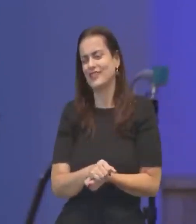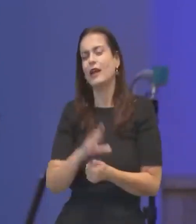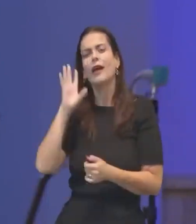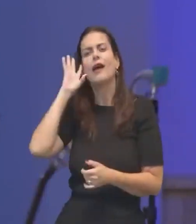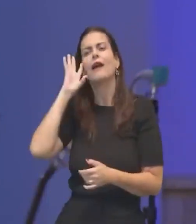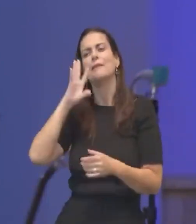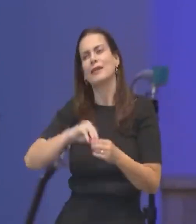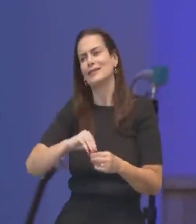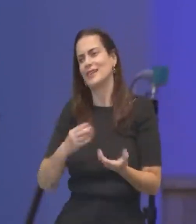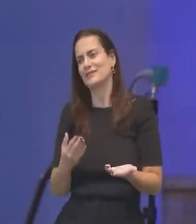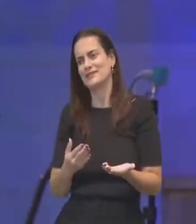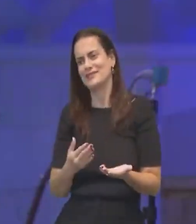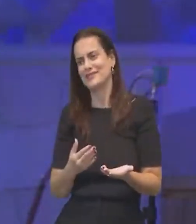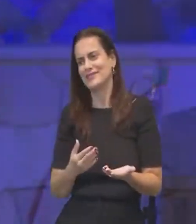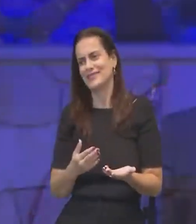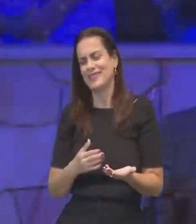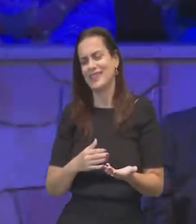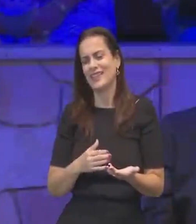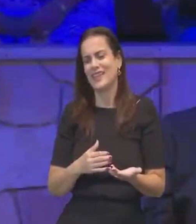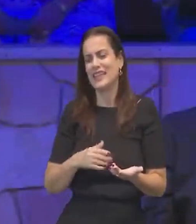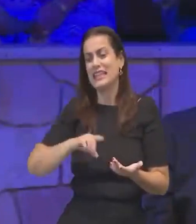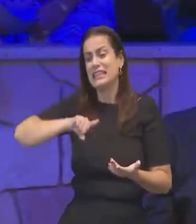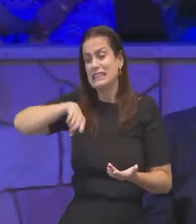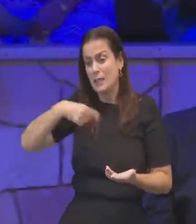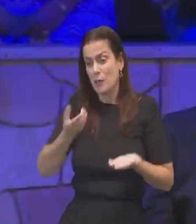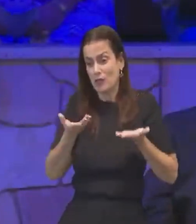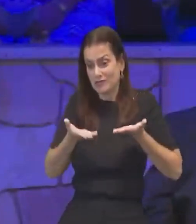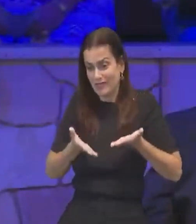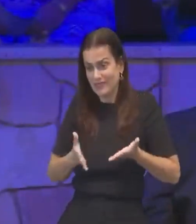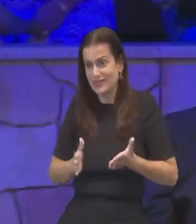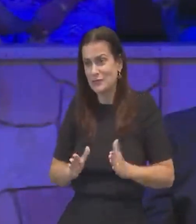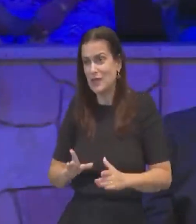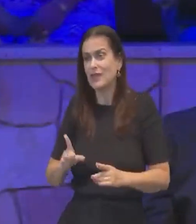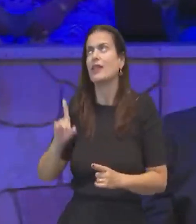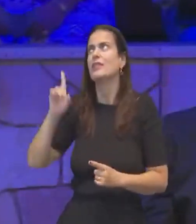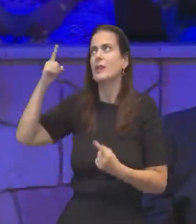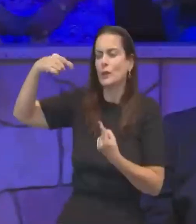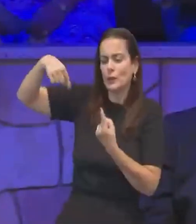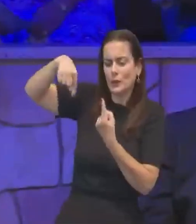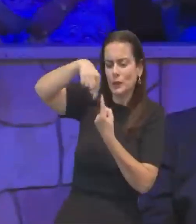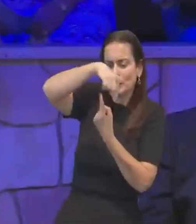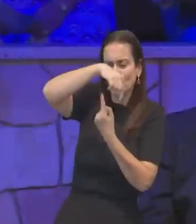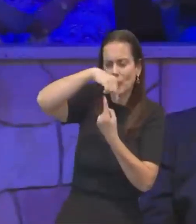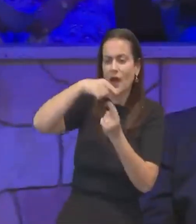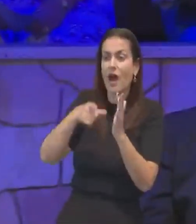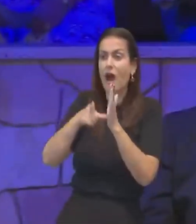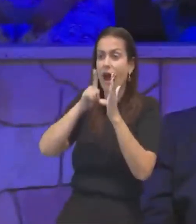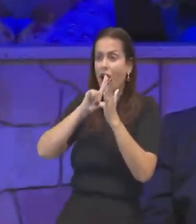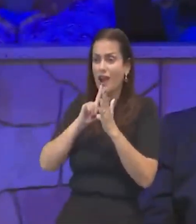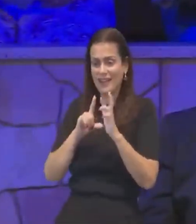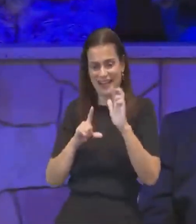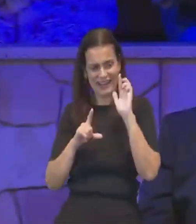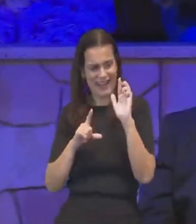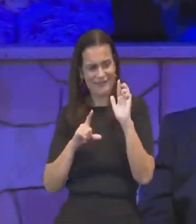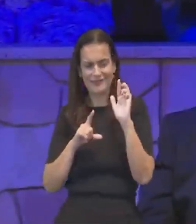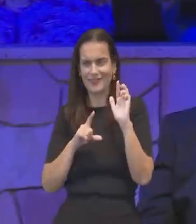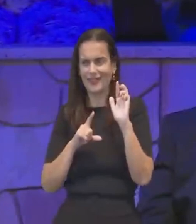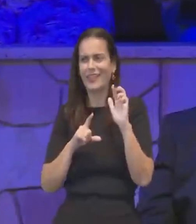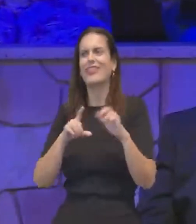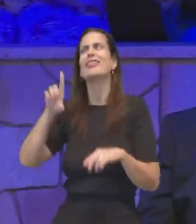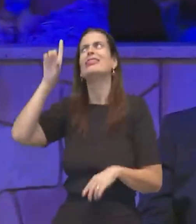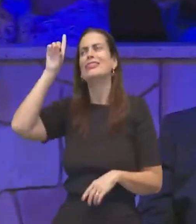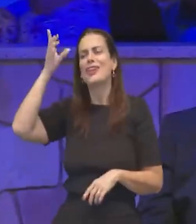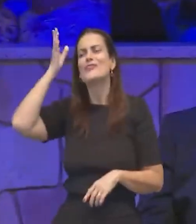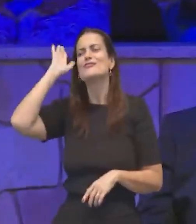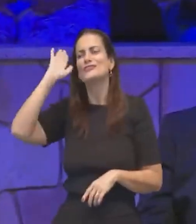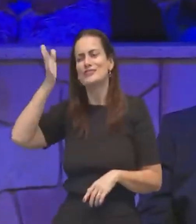conclusão, não apenas após o meu nascimento, mas Ele é o Deus que sonda. Ainda quando eu estava no ventre da minha mãe, Ele estava trabalhando, Ele estava